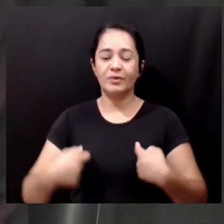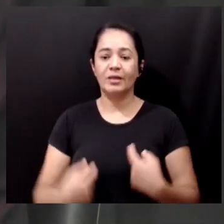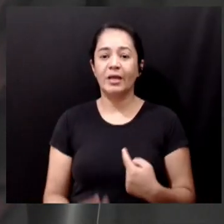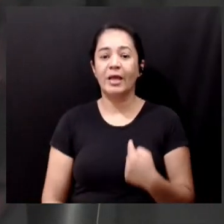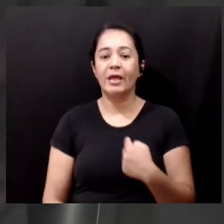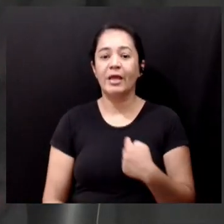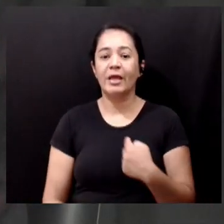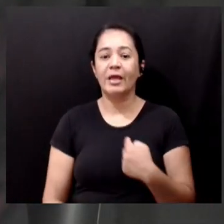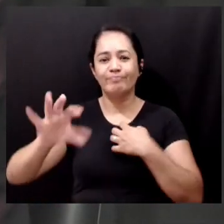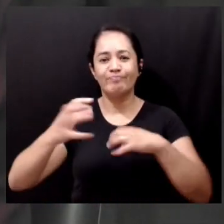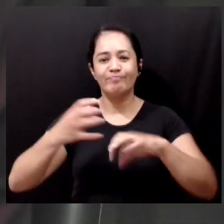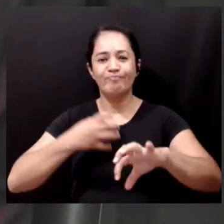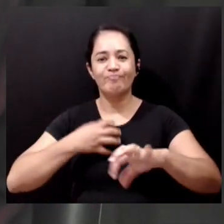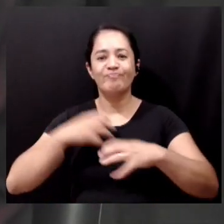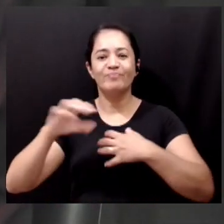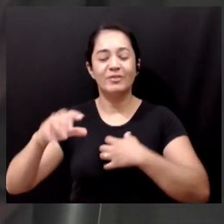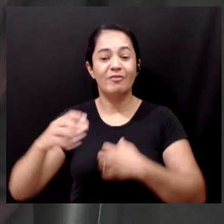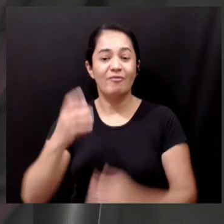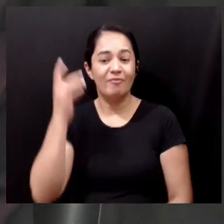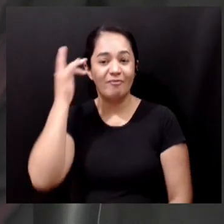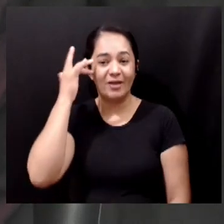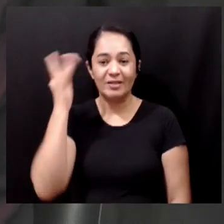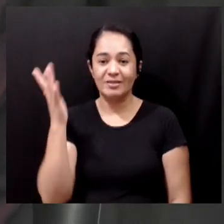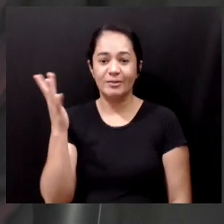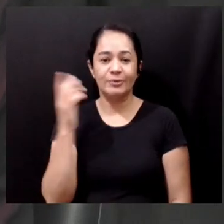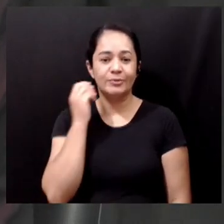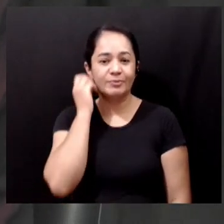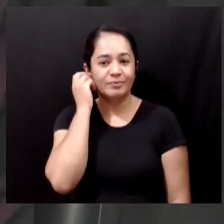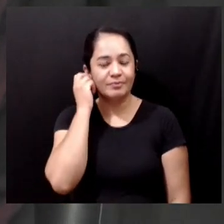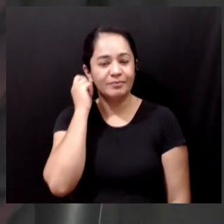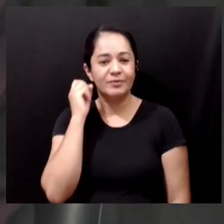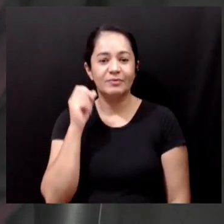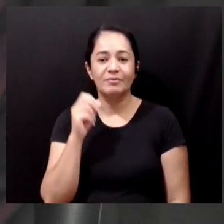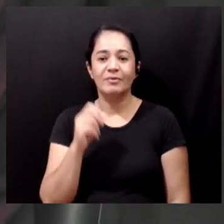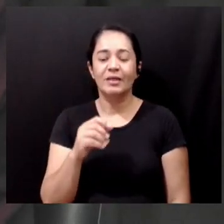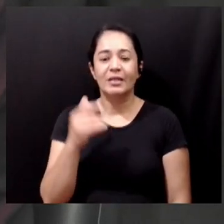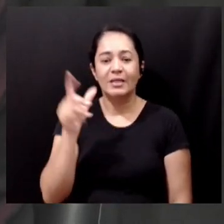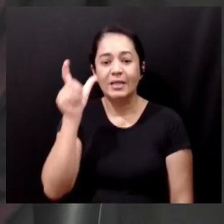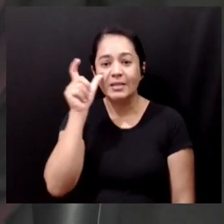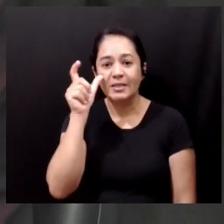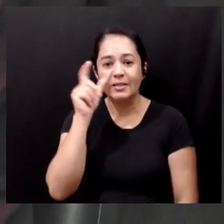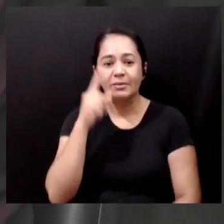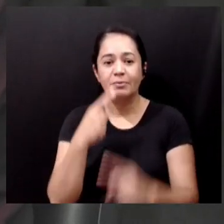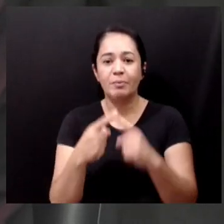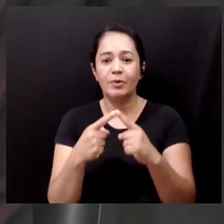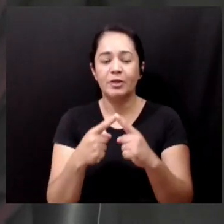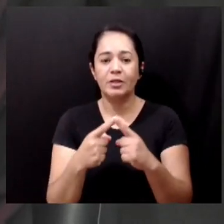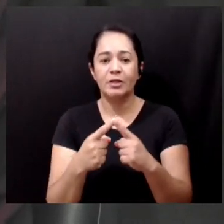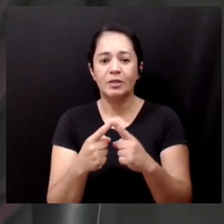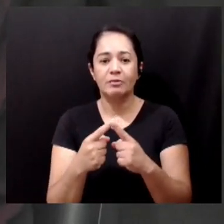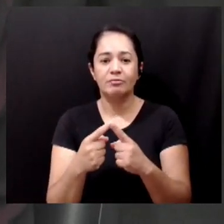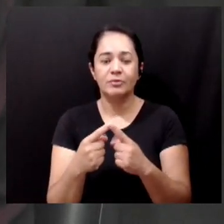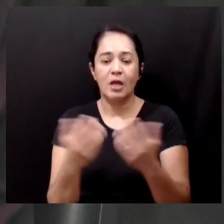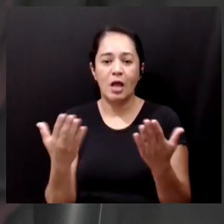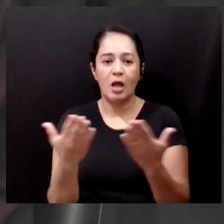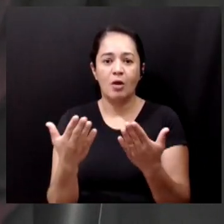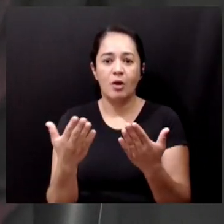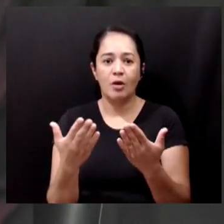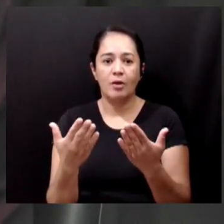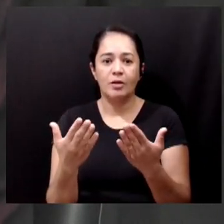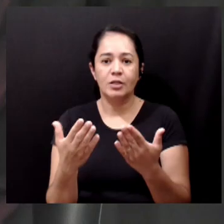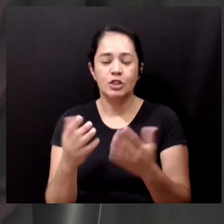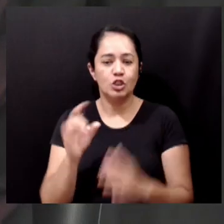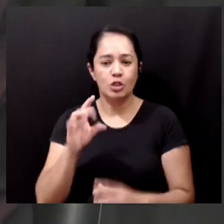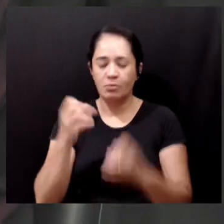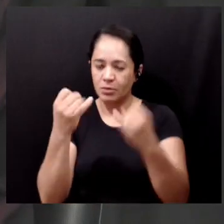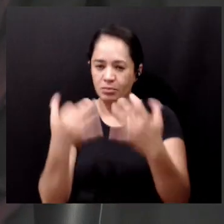coisas. E isso é algo muito interessante, porque recentemente, não é o momento agora, mas é só para ilustrar,